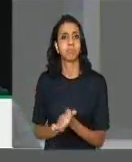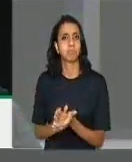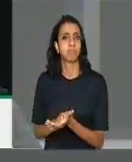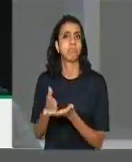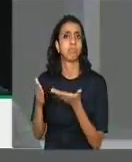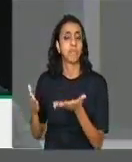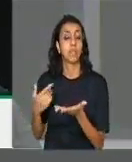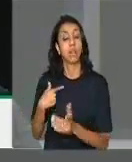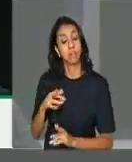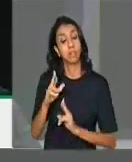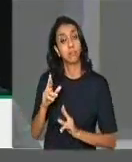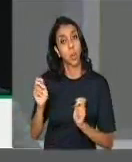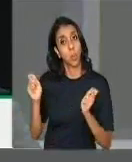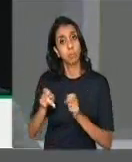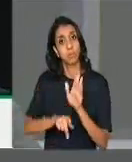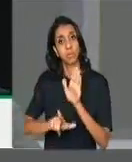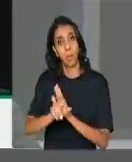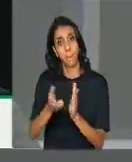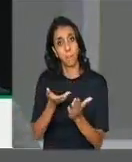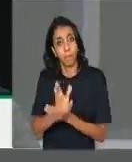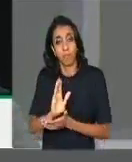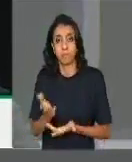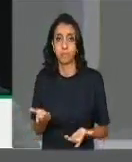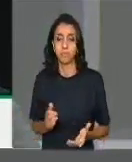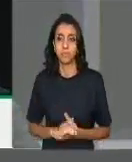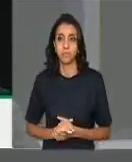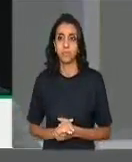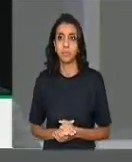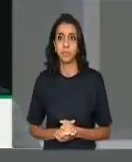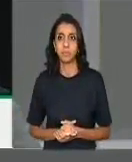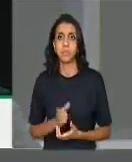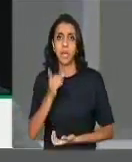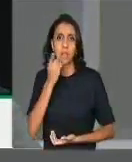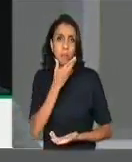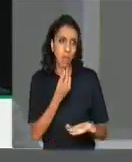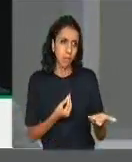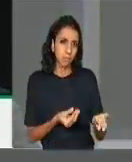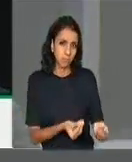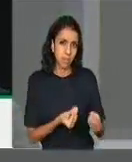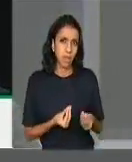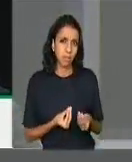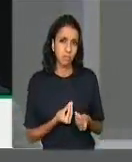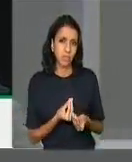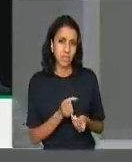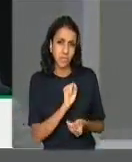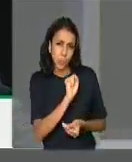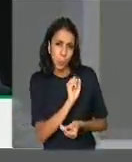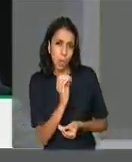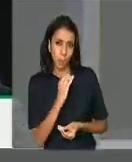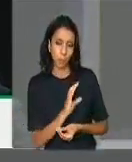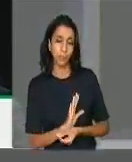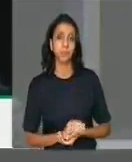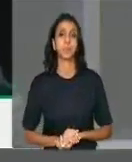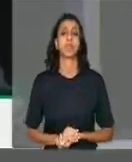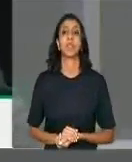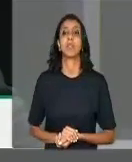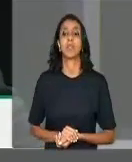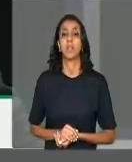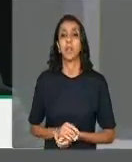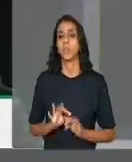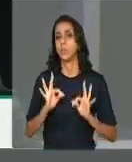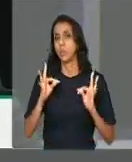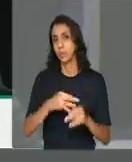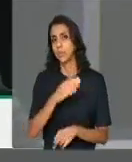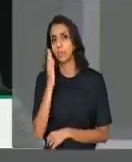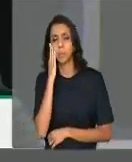nós aprovemos. Se me permite apenas, deputado Manato, conceder só alguns segundos, para dizer, todos sabem, porque